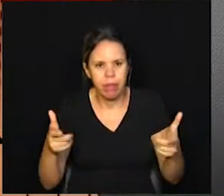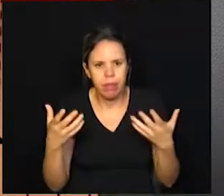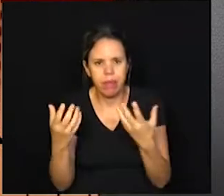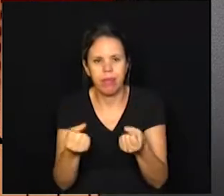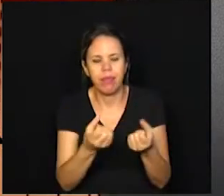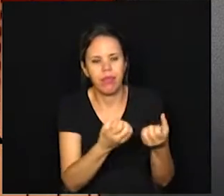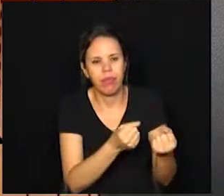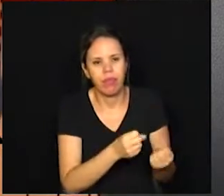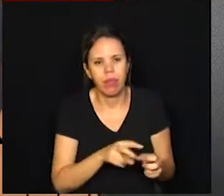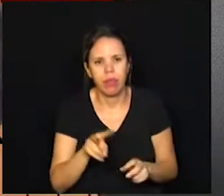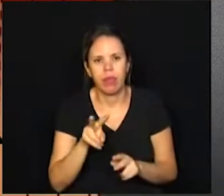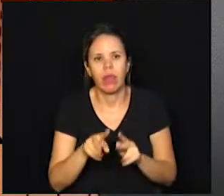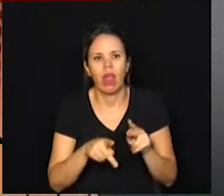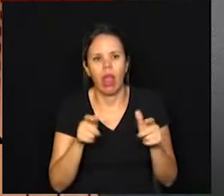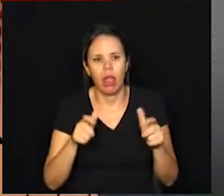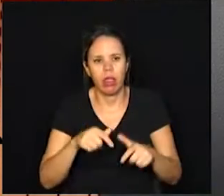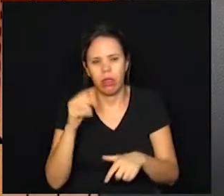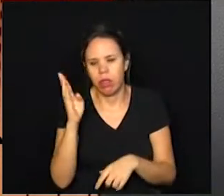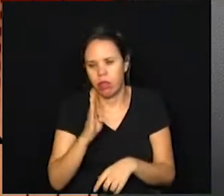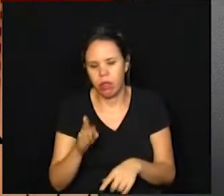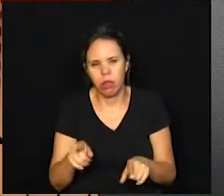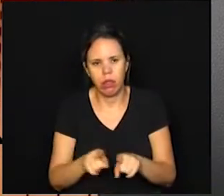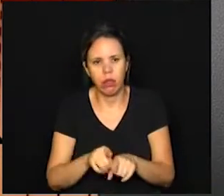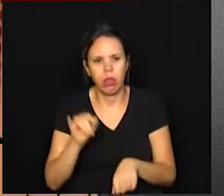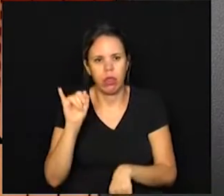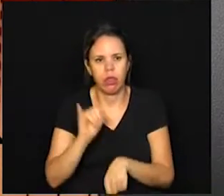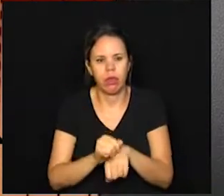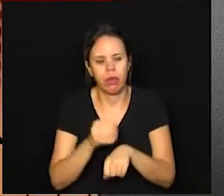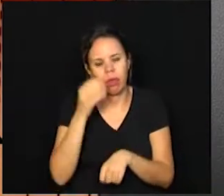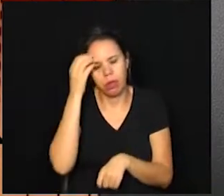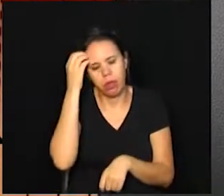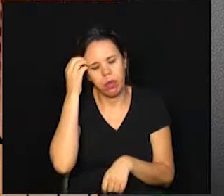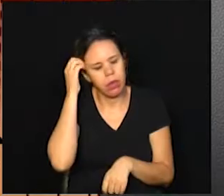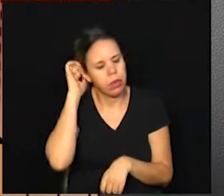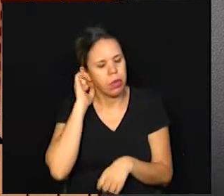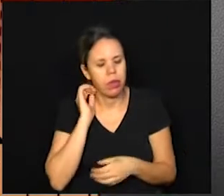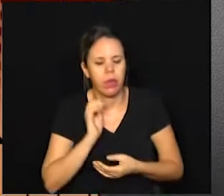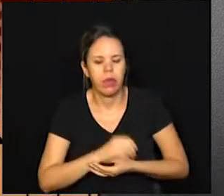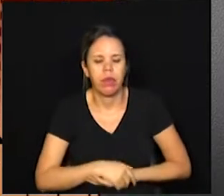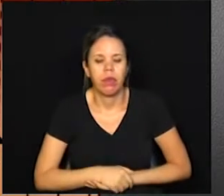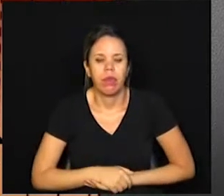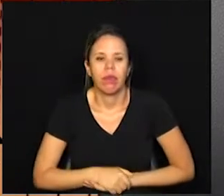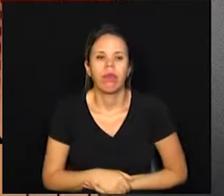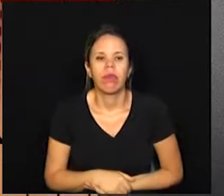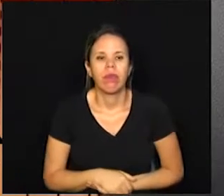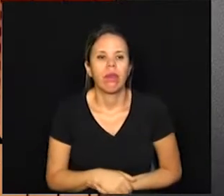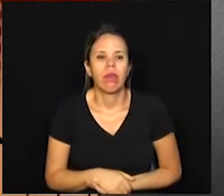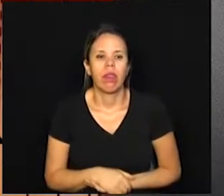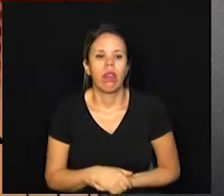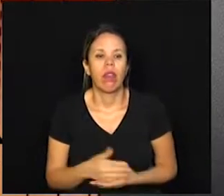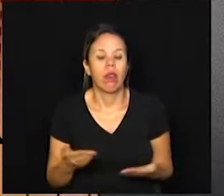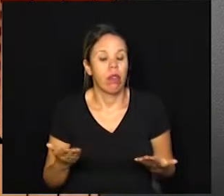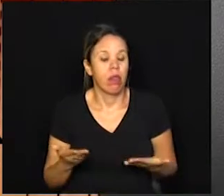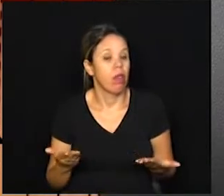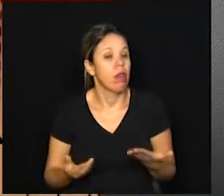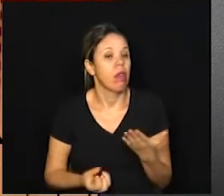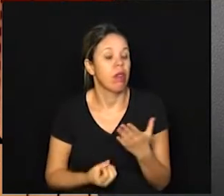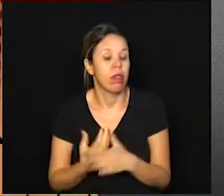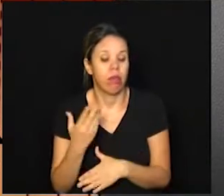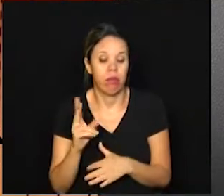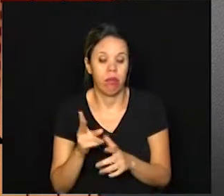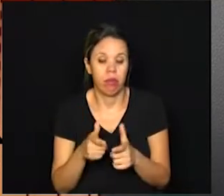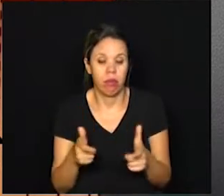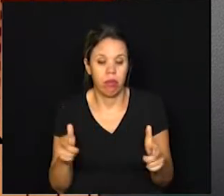visibilidade, tanto local, como nacional, como internacional, e esse assunto, então, é cada vez